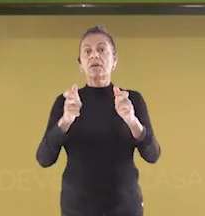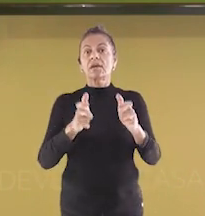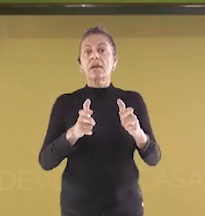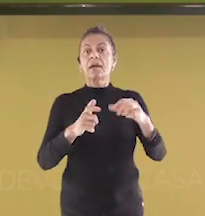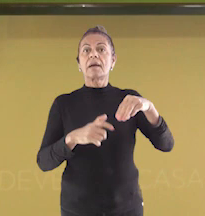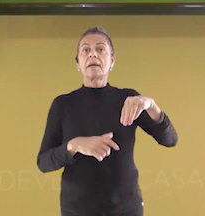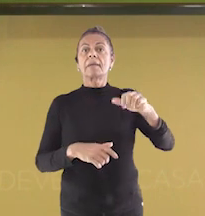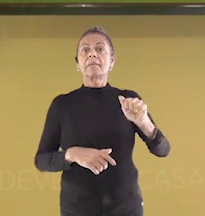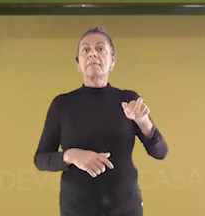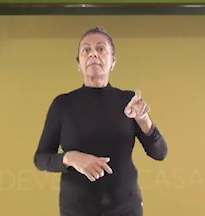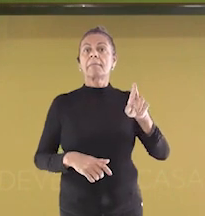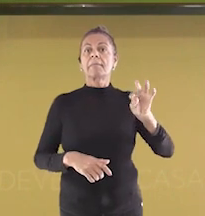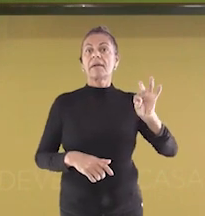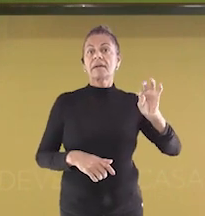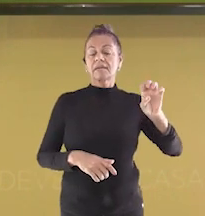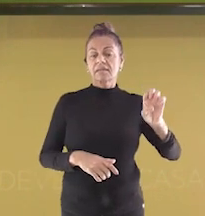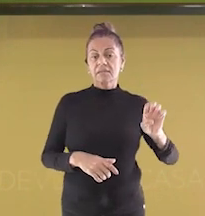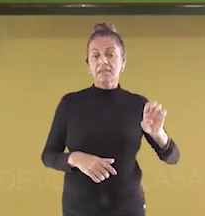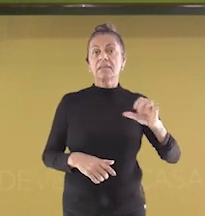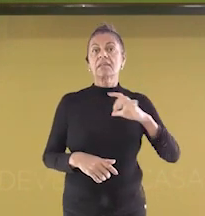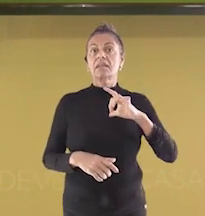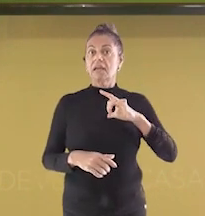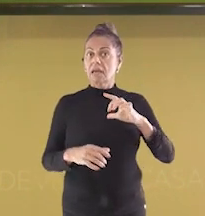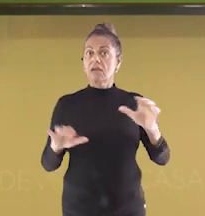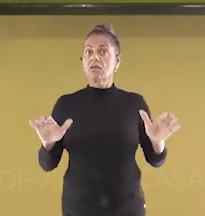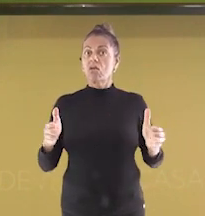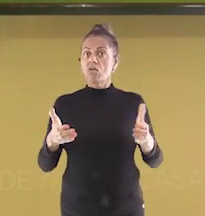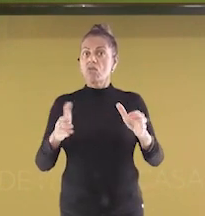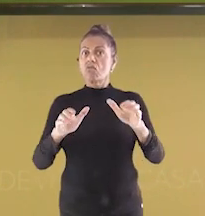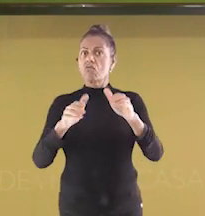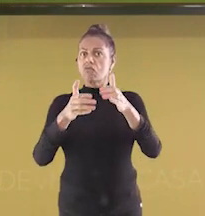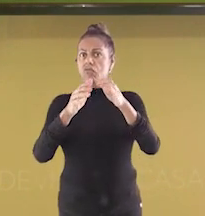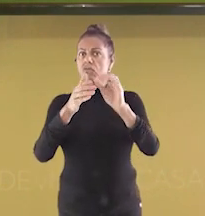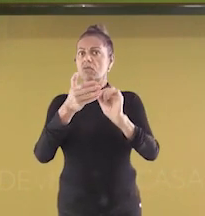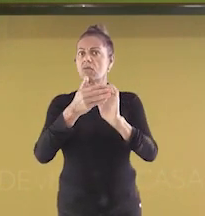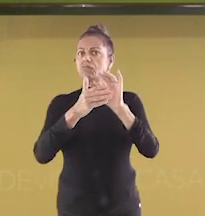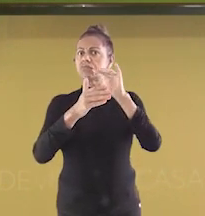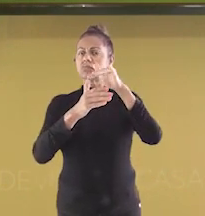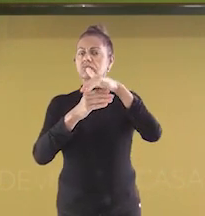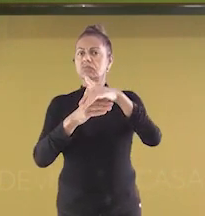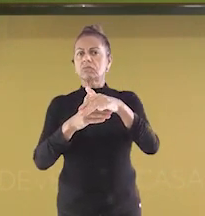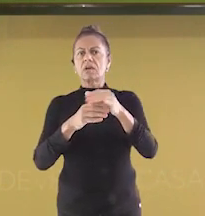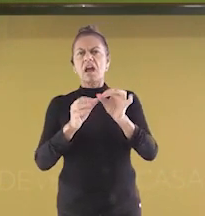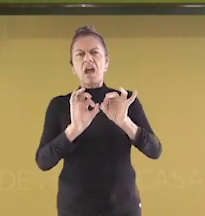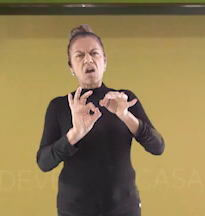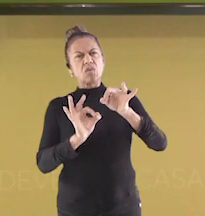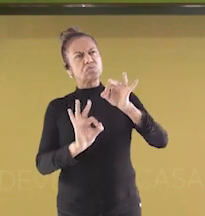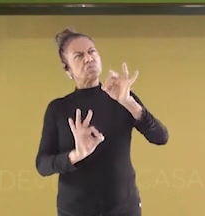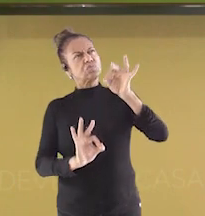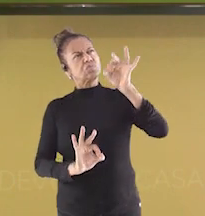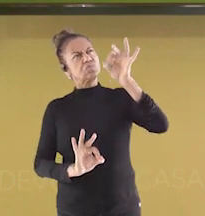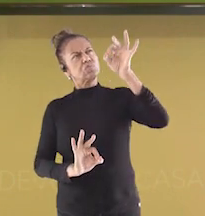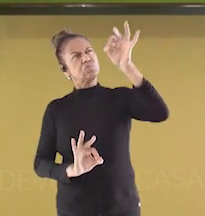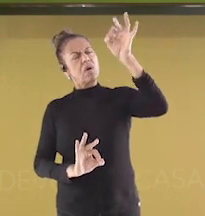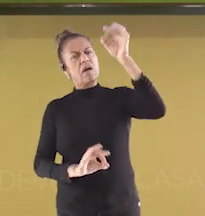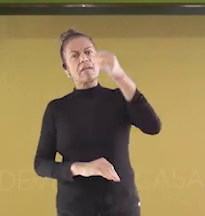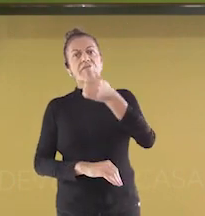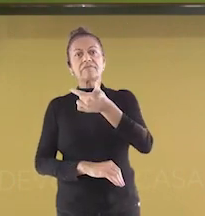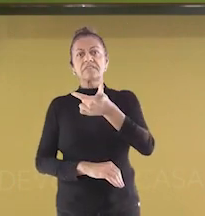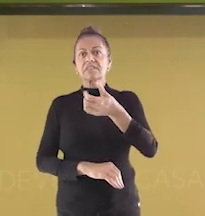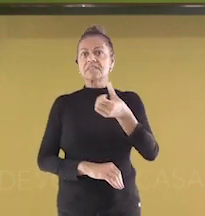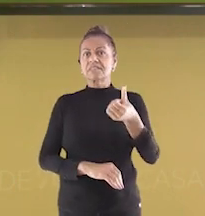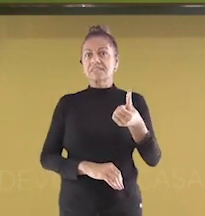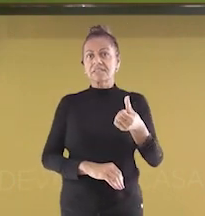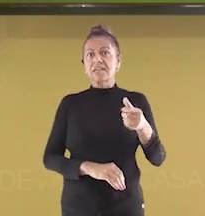hoje. Em Marte, há um vulcão chamado Monte Olympus, com cerca de 26